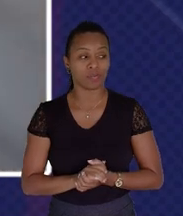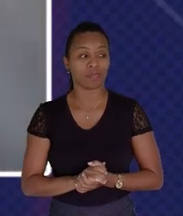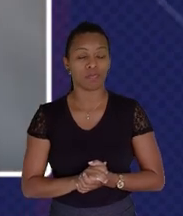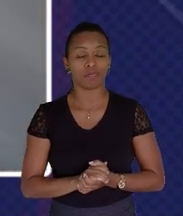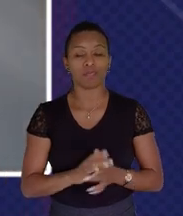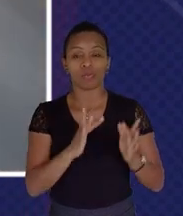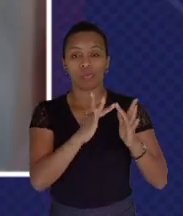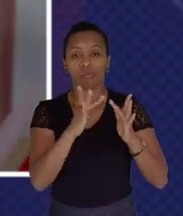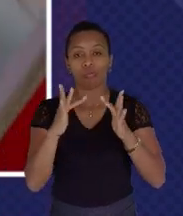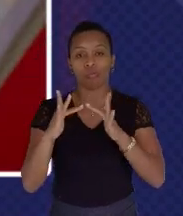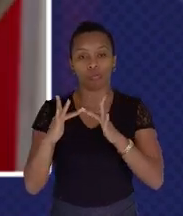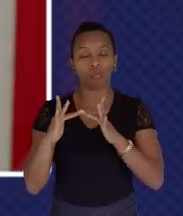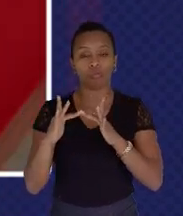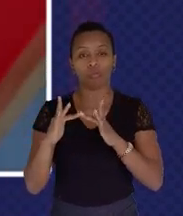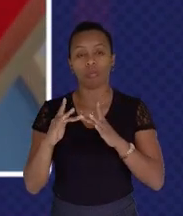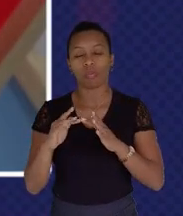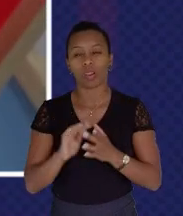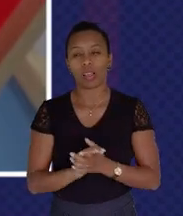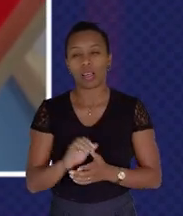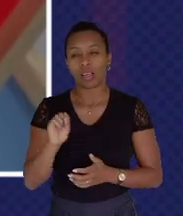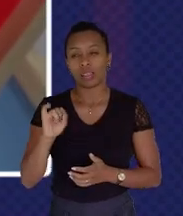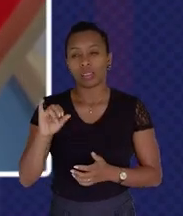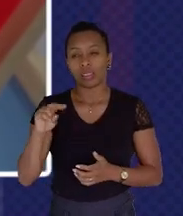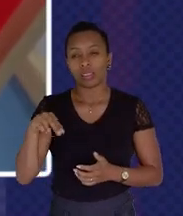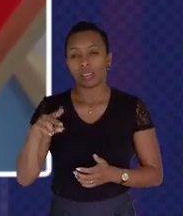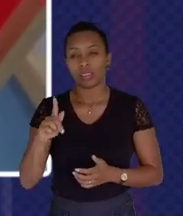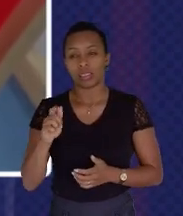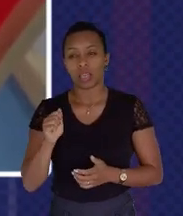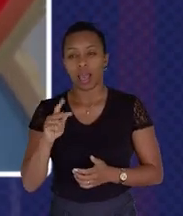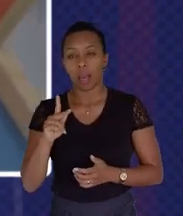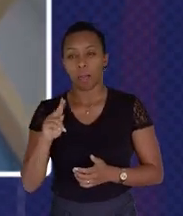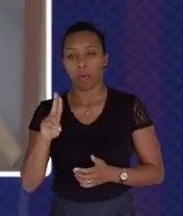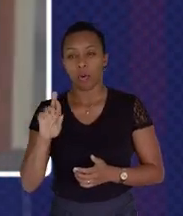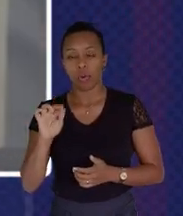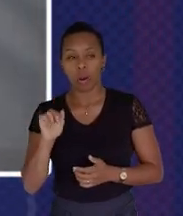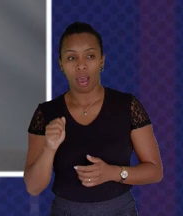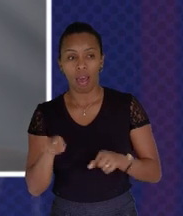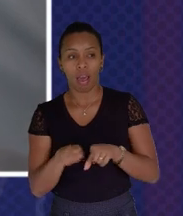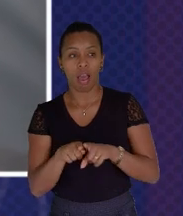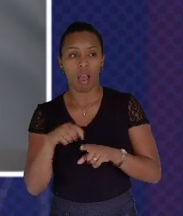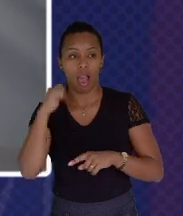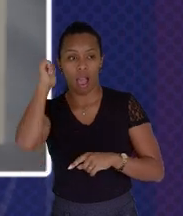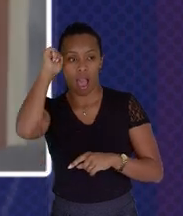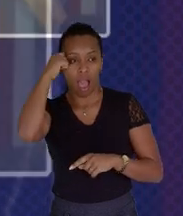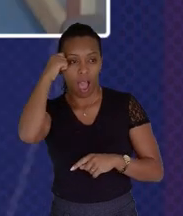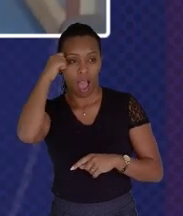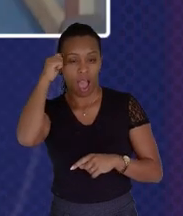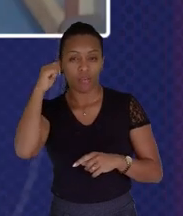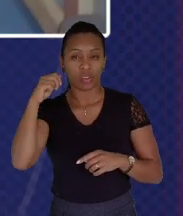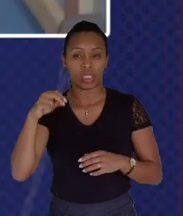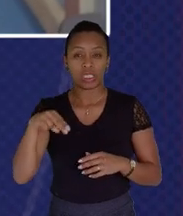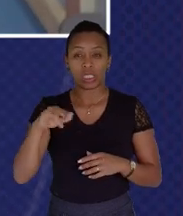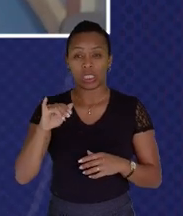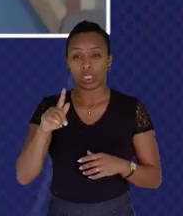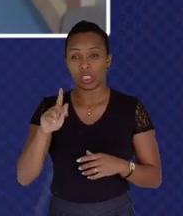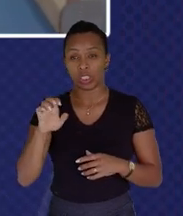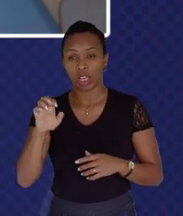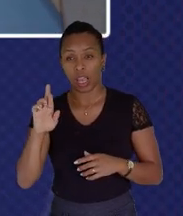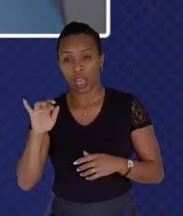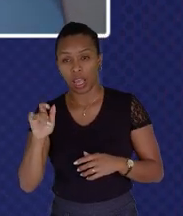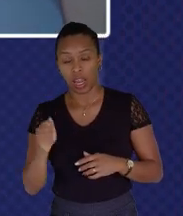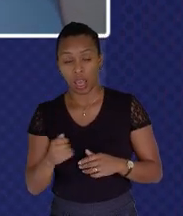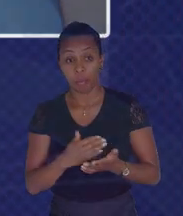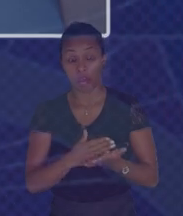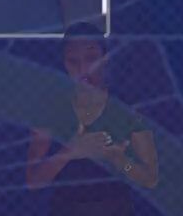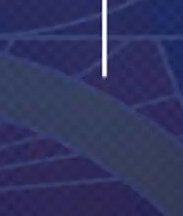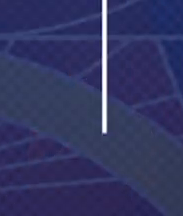Singapura e de África, de Nigeria, mas eu vou começar com os que estão aqui